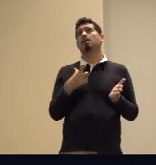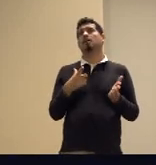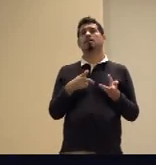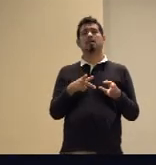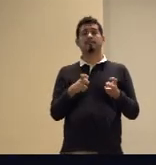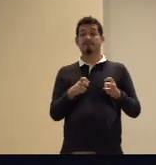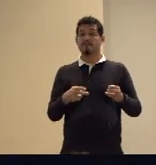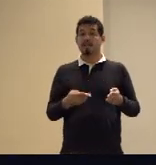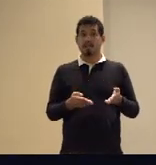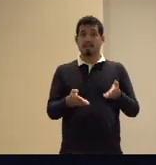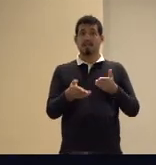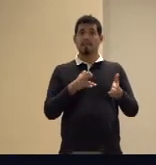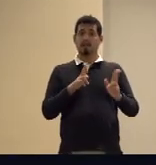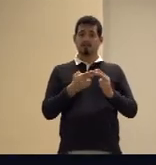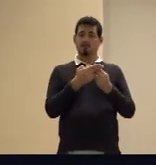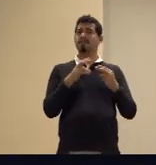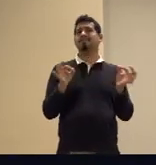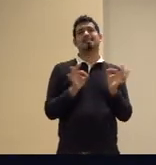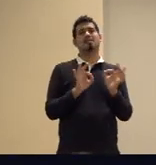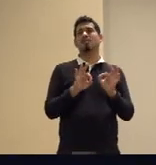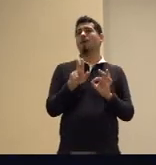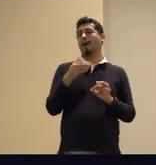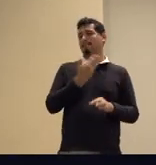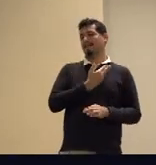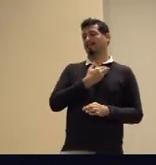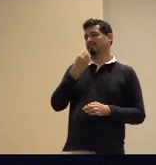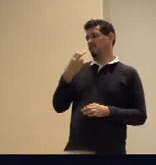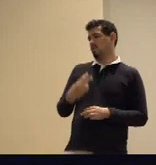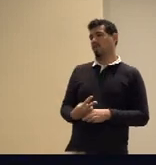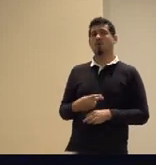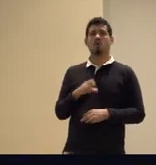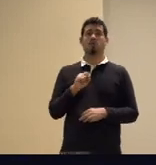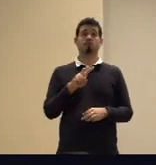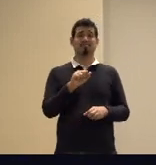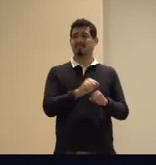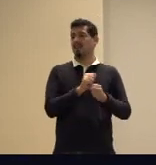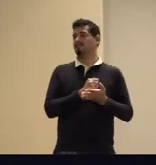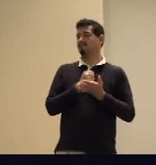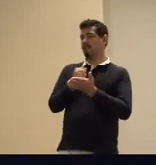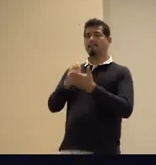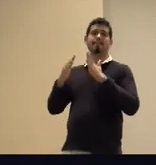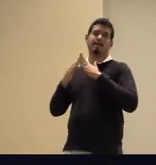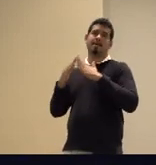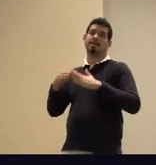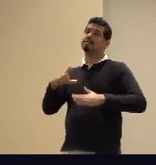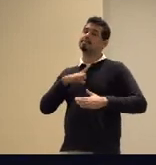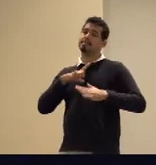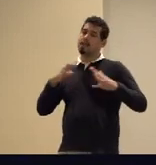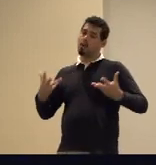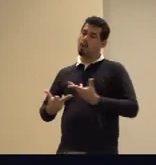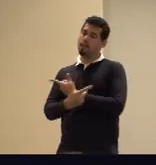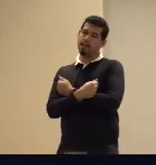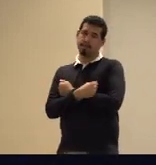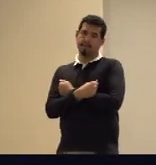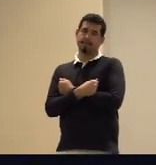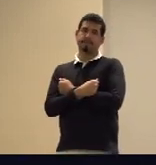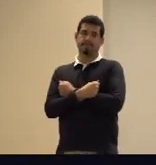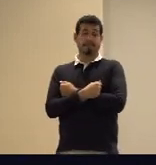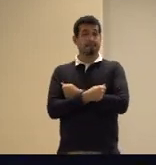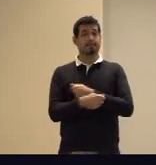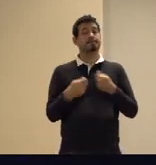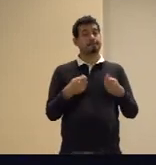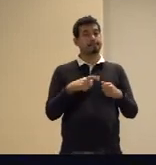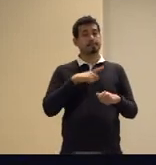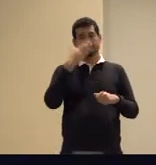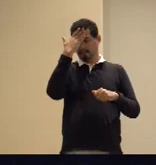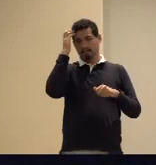tem que colocar internado, como a nossa colega falou, acabou o surto, ele vai para casa. A casa dele é o acolhimento. É isso que a gente tem que